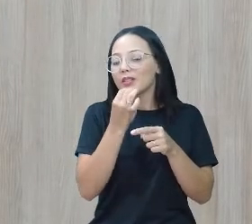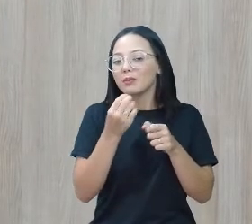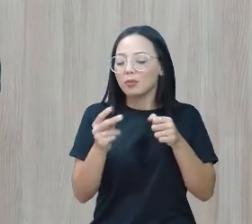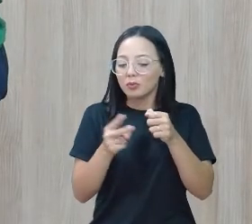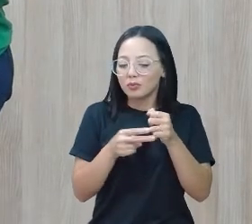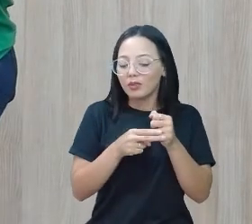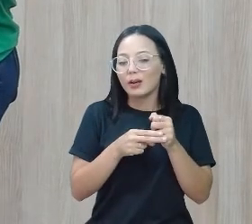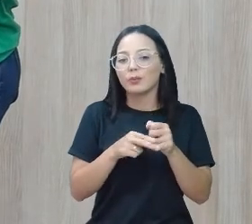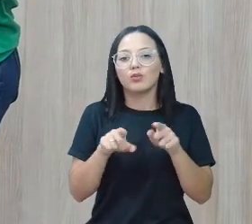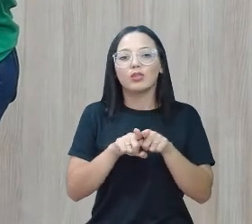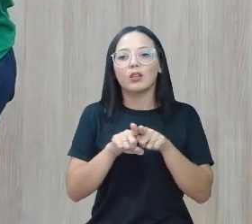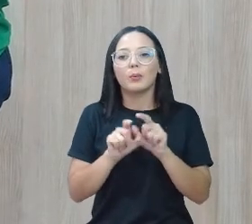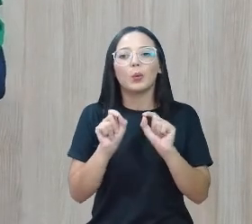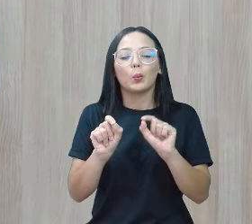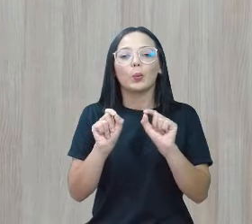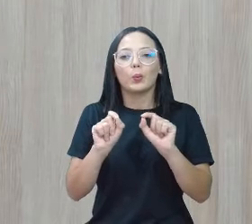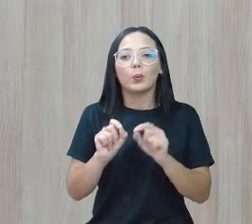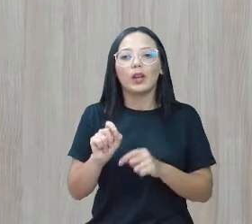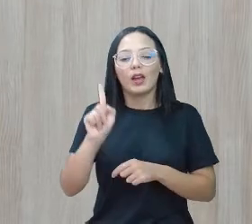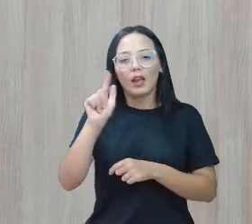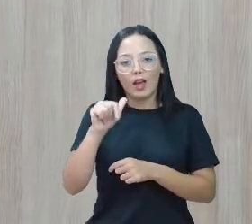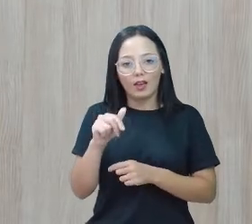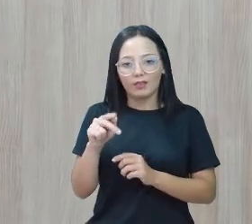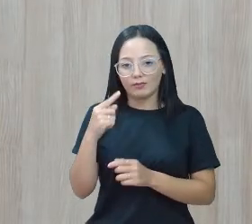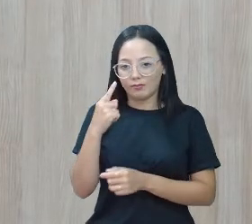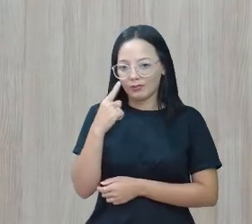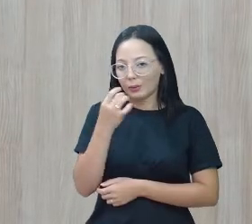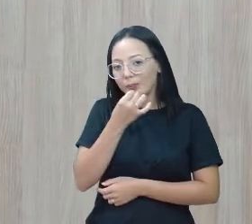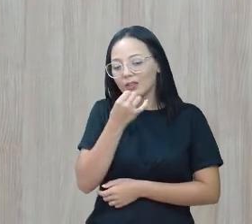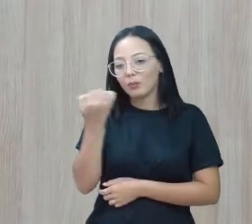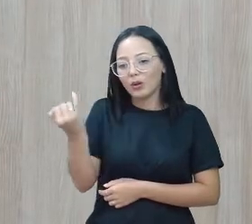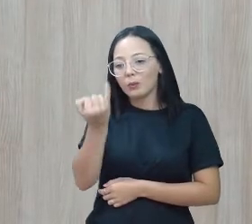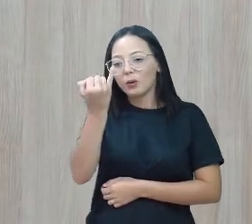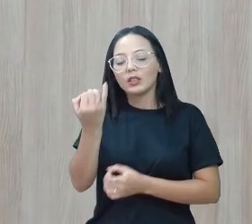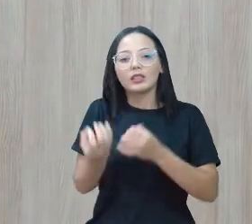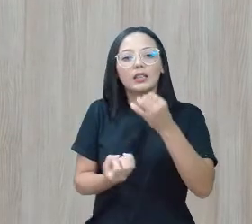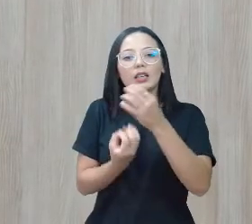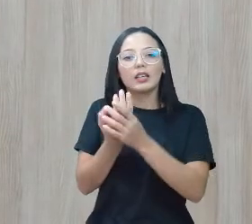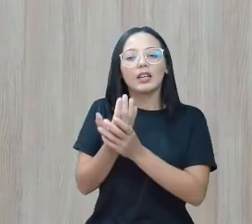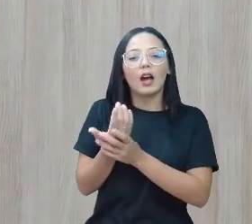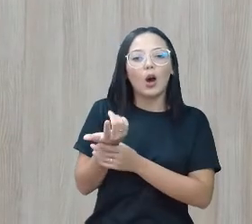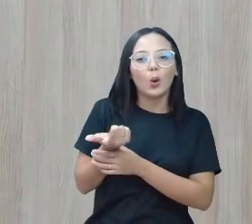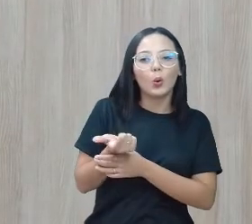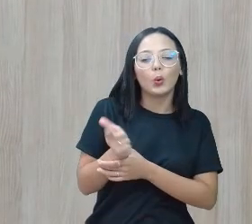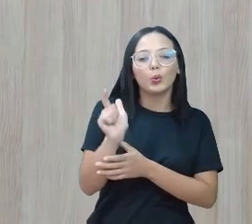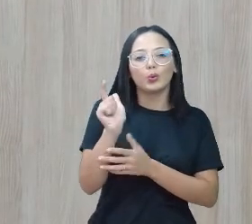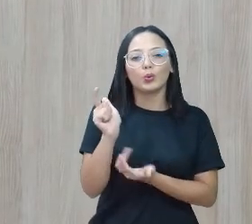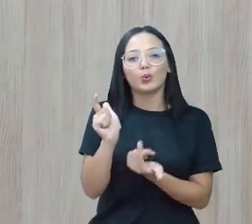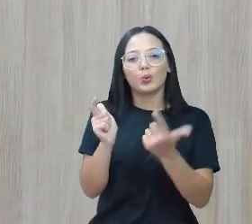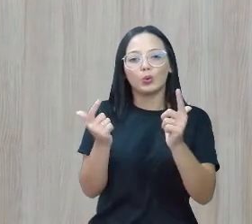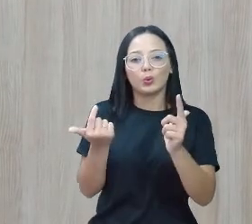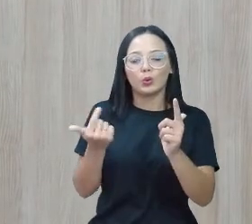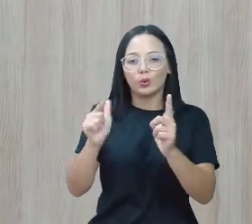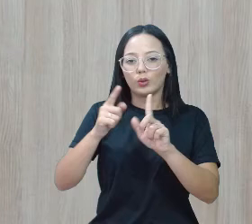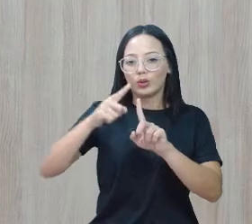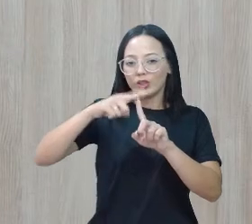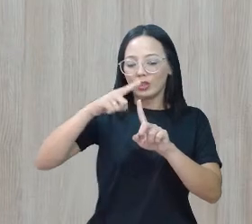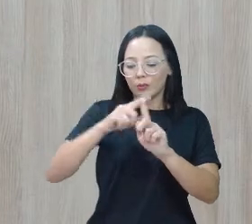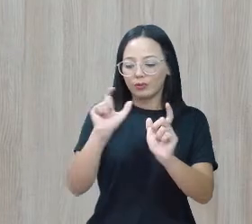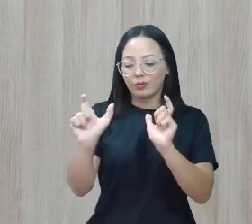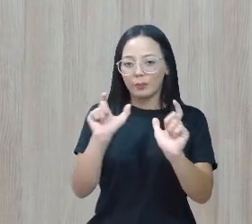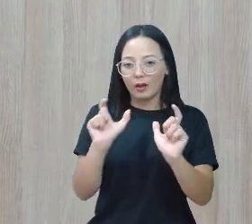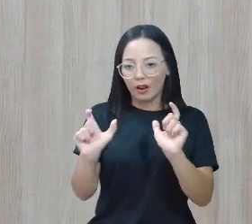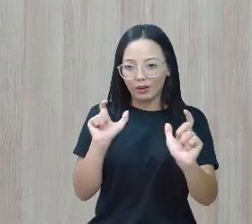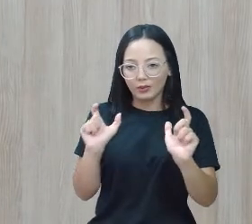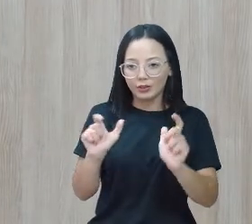também, eles servem, não é? Para dar origem a outras